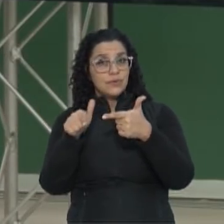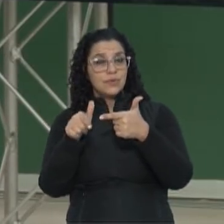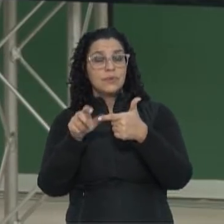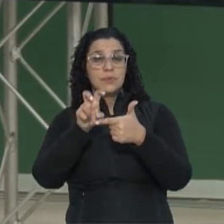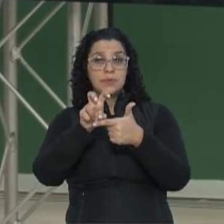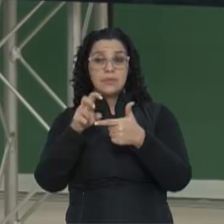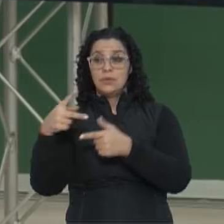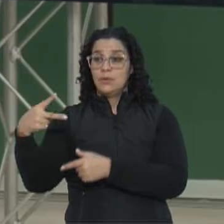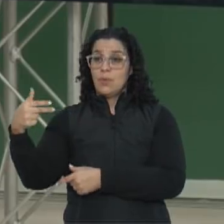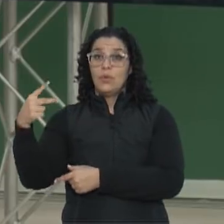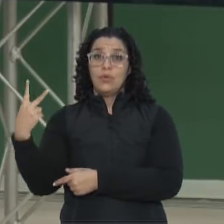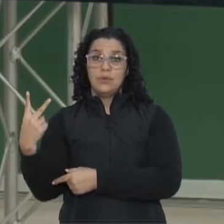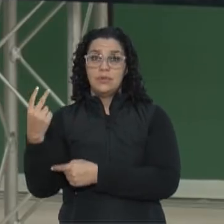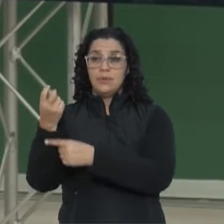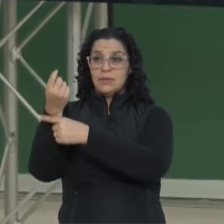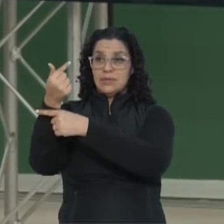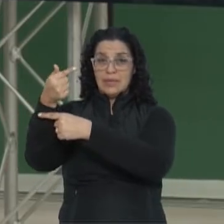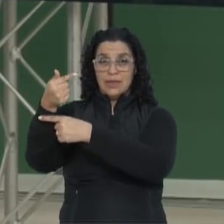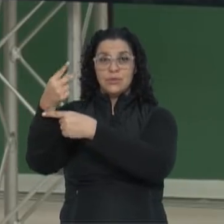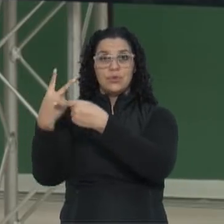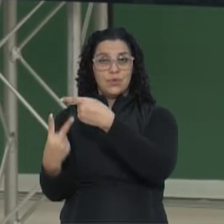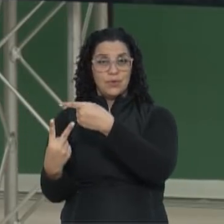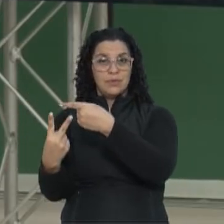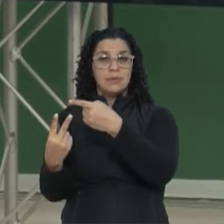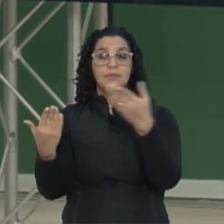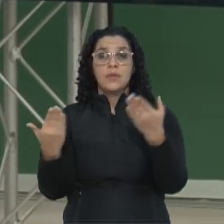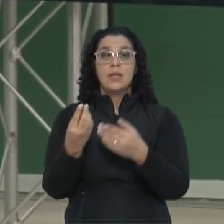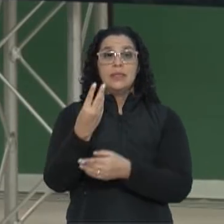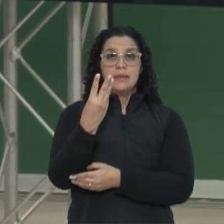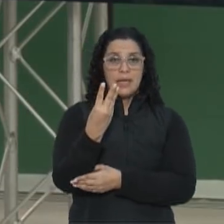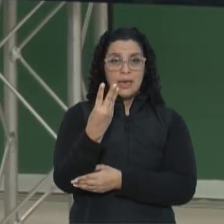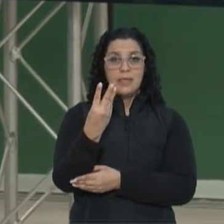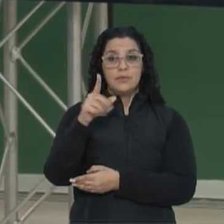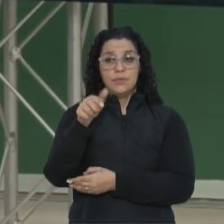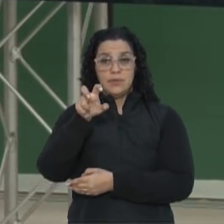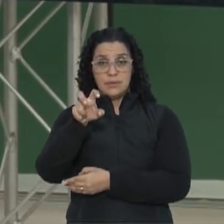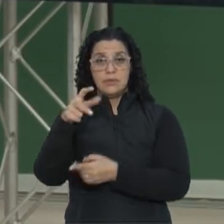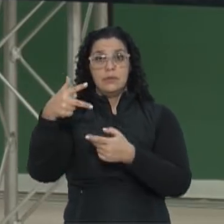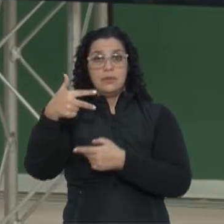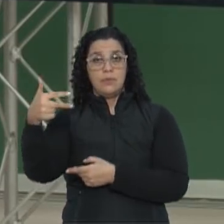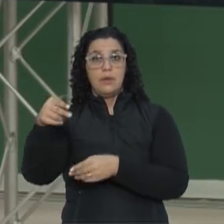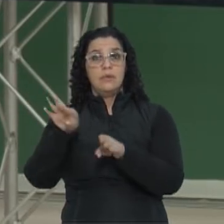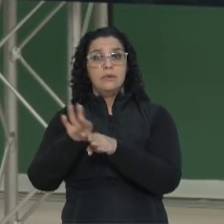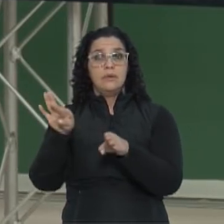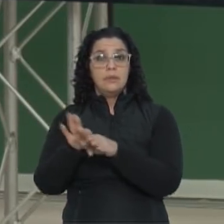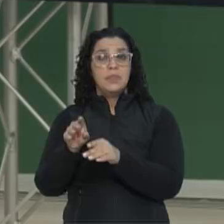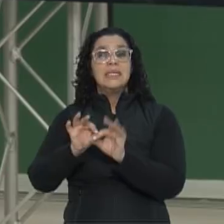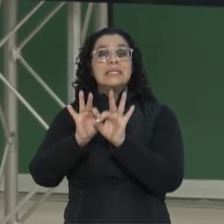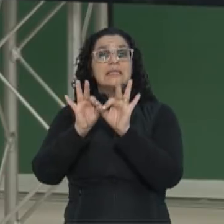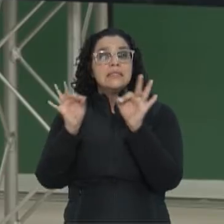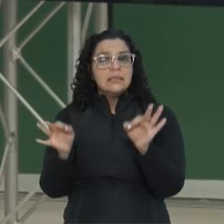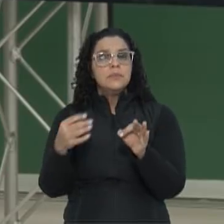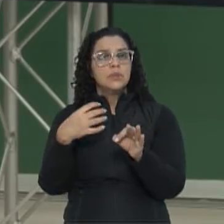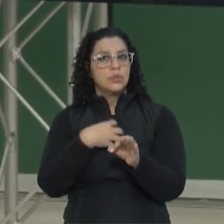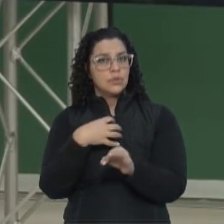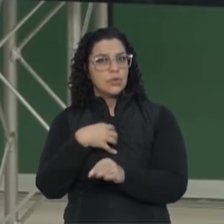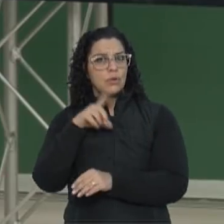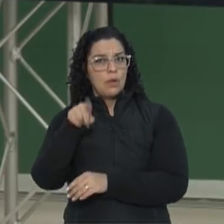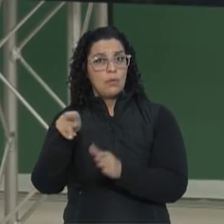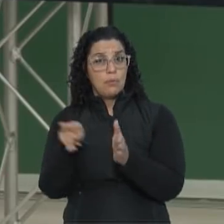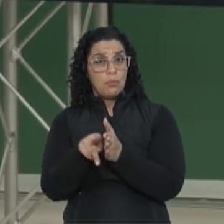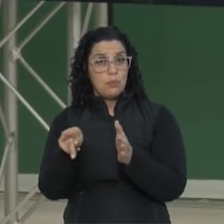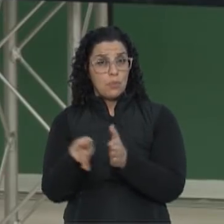2. Então, quer dizer que como eu leio 3 inteiros e 5 décimos e a fração simplificada, ou seja, a